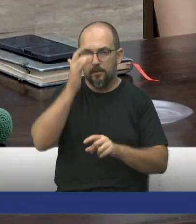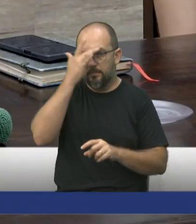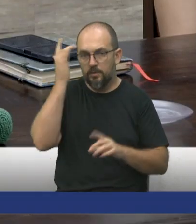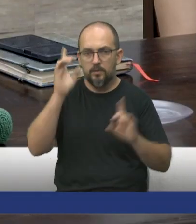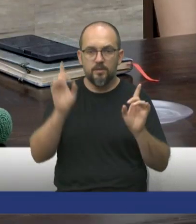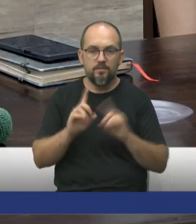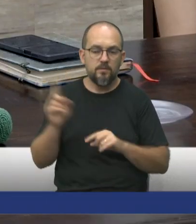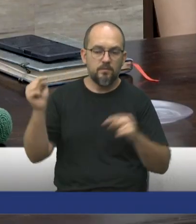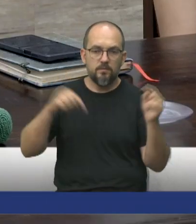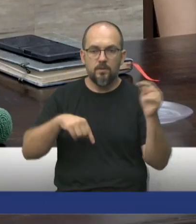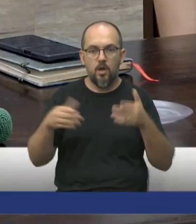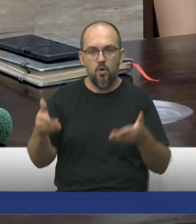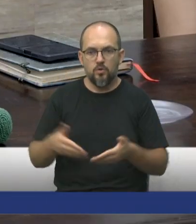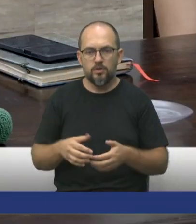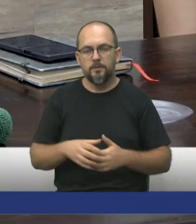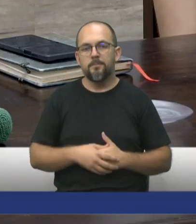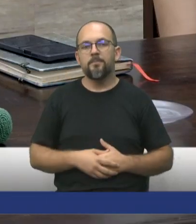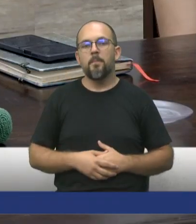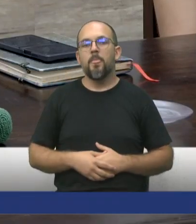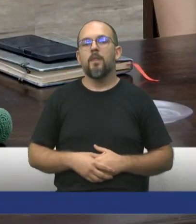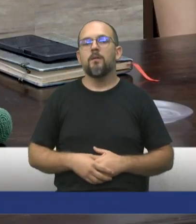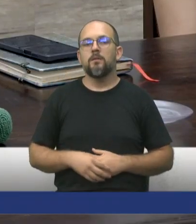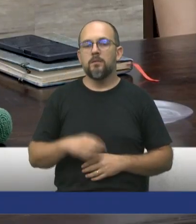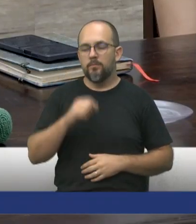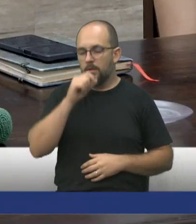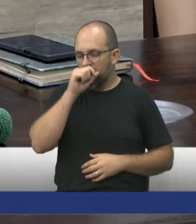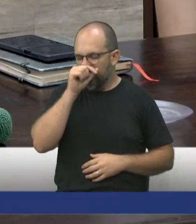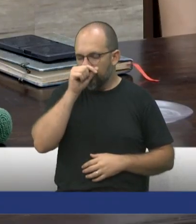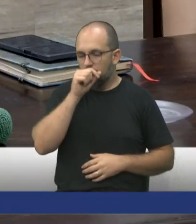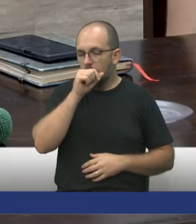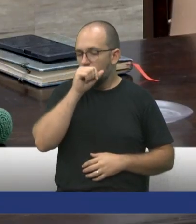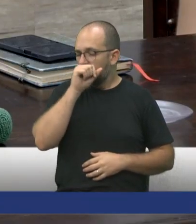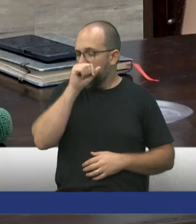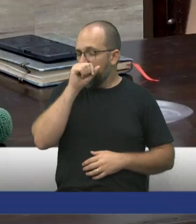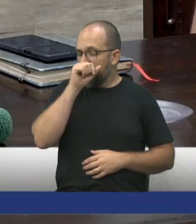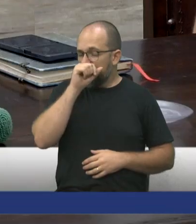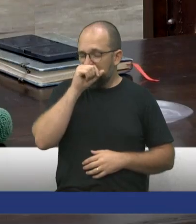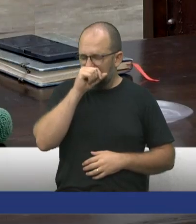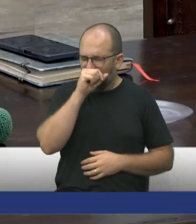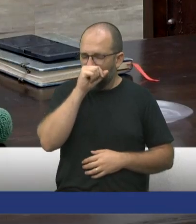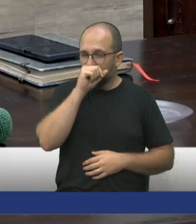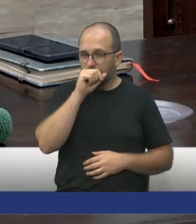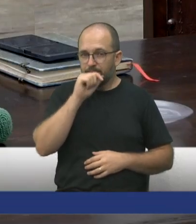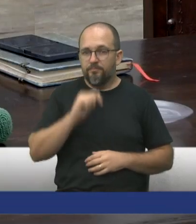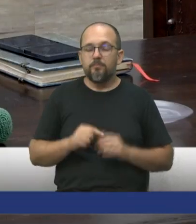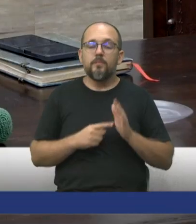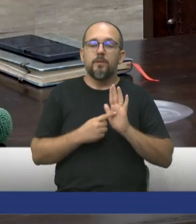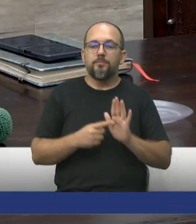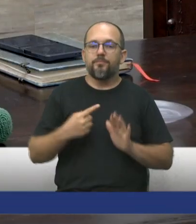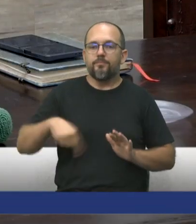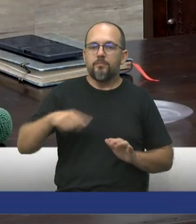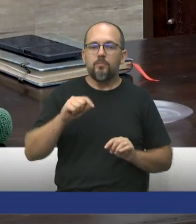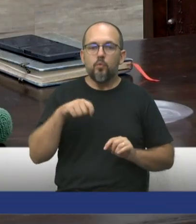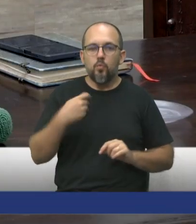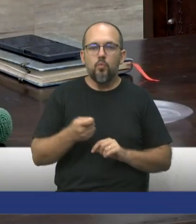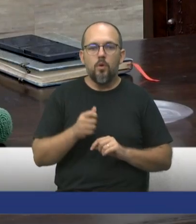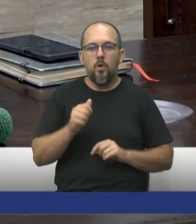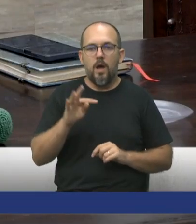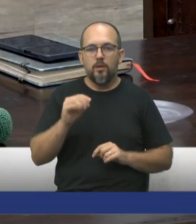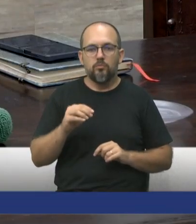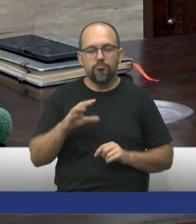deficiência aqui, hoje, demonstram para a gente um ato de confiança que para nós faz todo